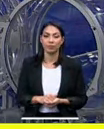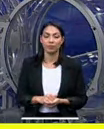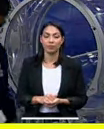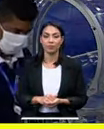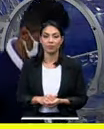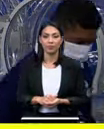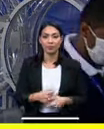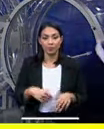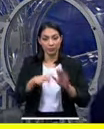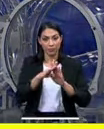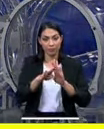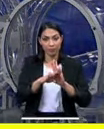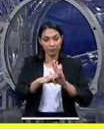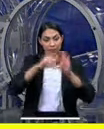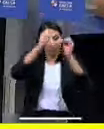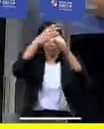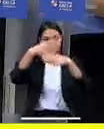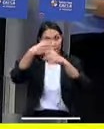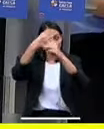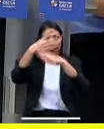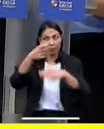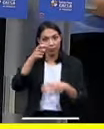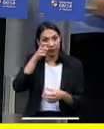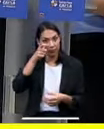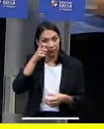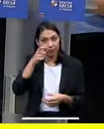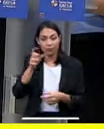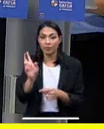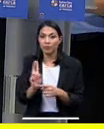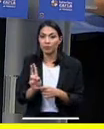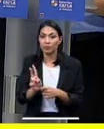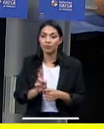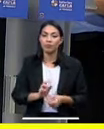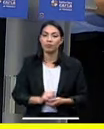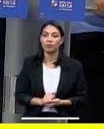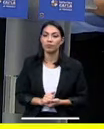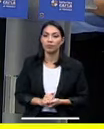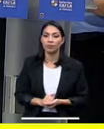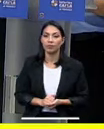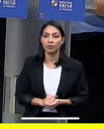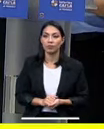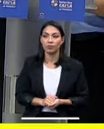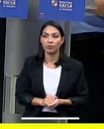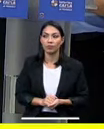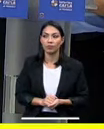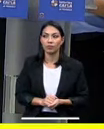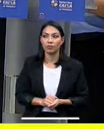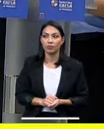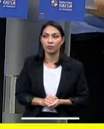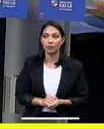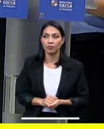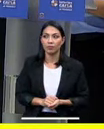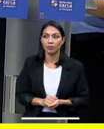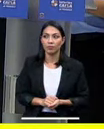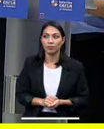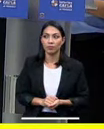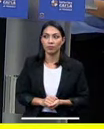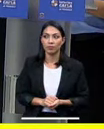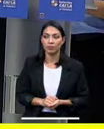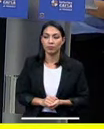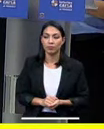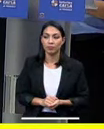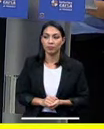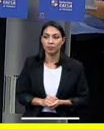R$5.300.000. Este procedimento de reabastecimento do globo acompanhado por nossas auditoras Janaíne Caetano